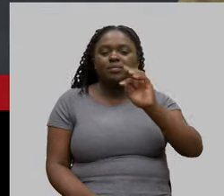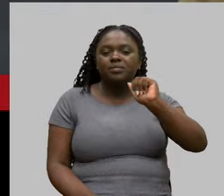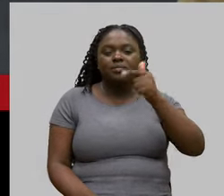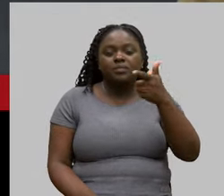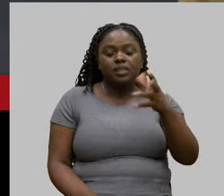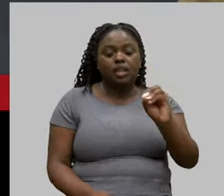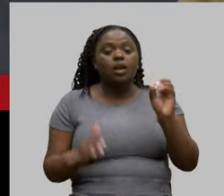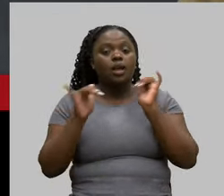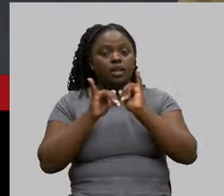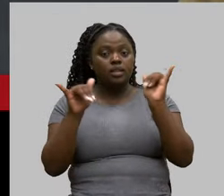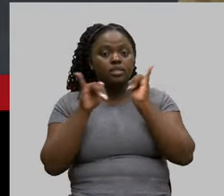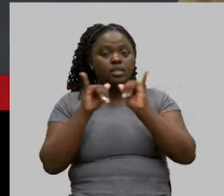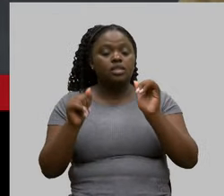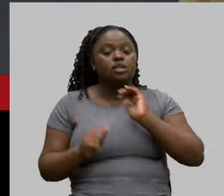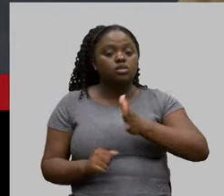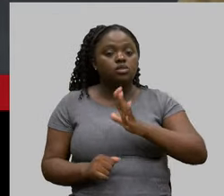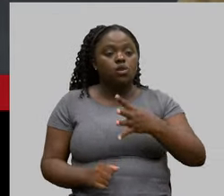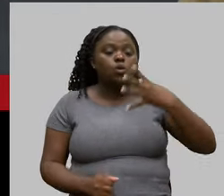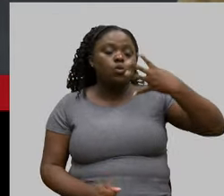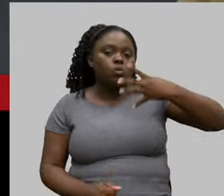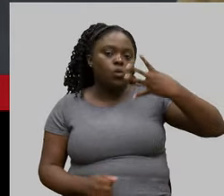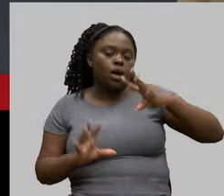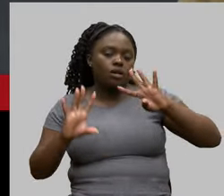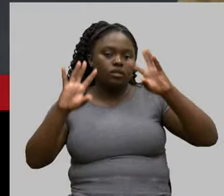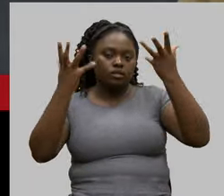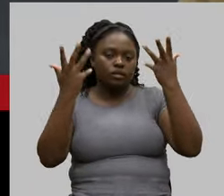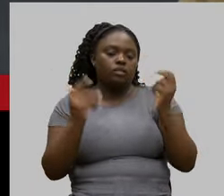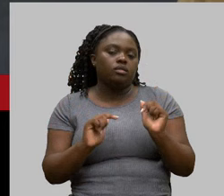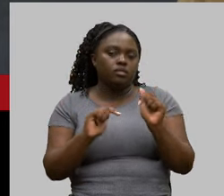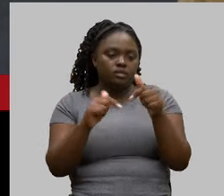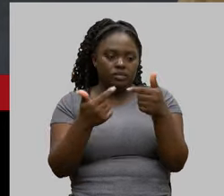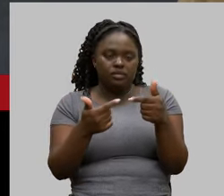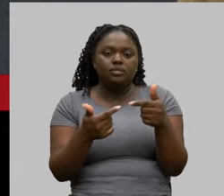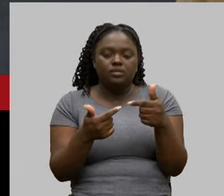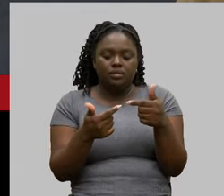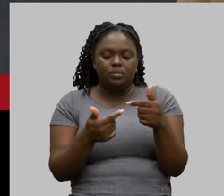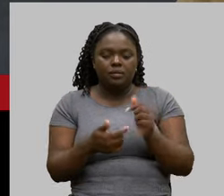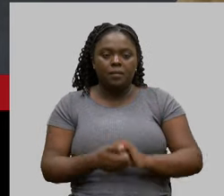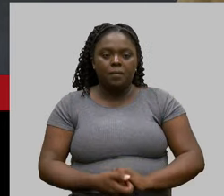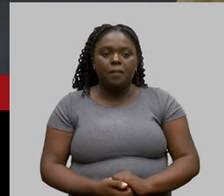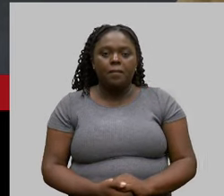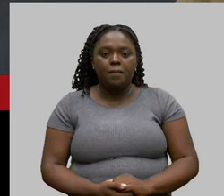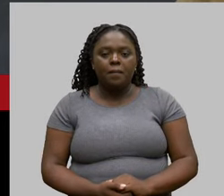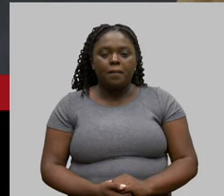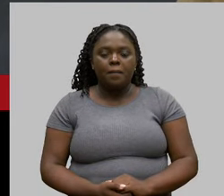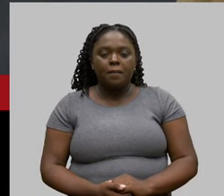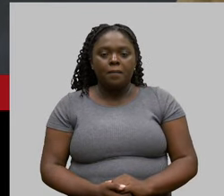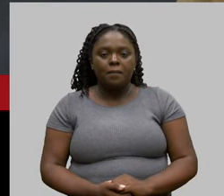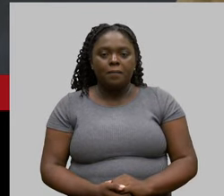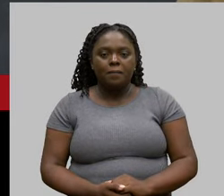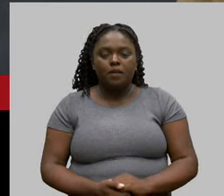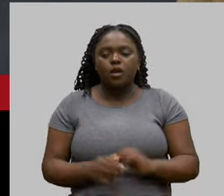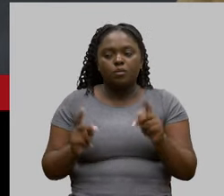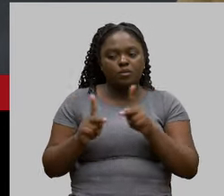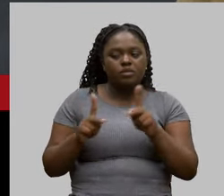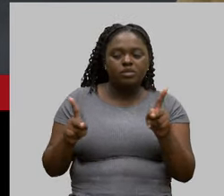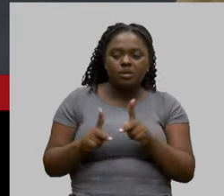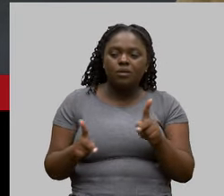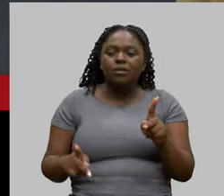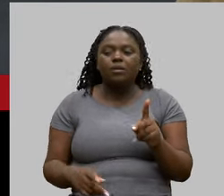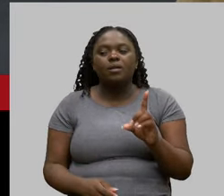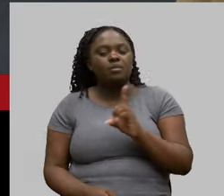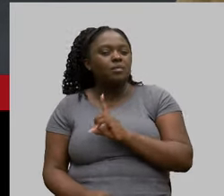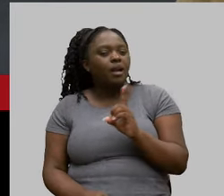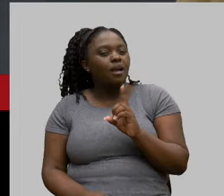que este é o quarto evento que a gente realiza professor e professor e deputado quando é professor a gente